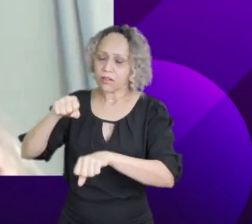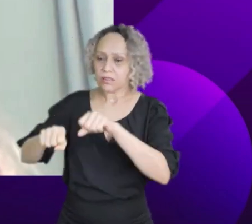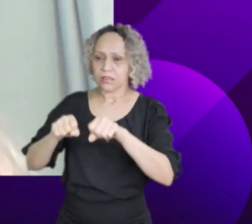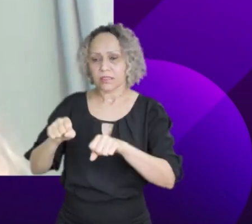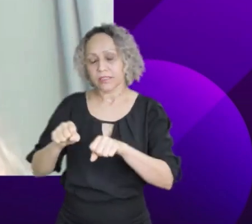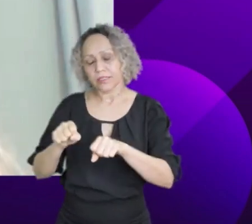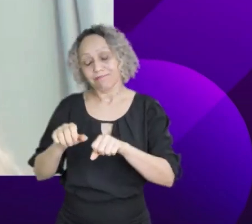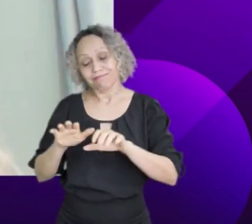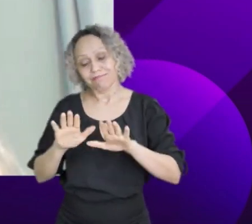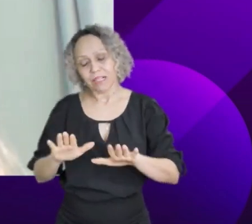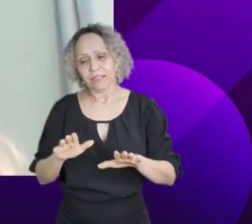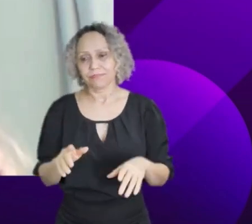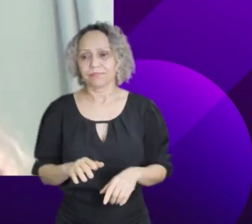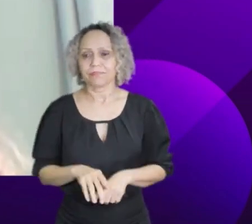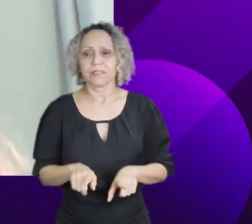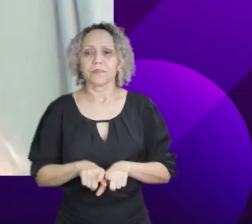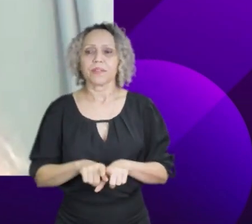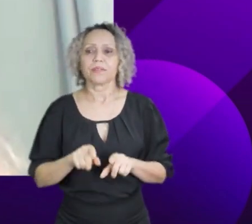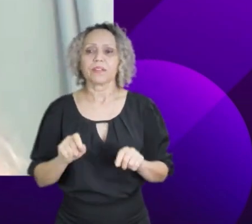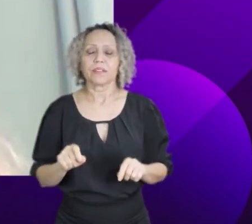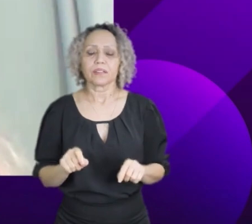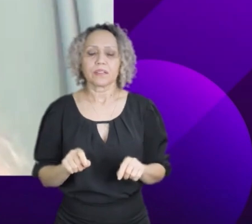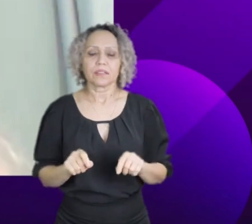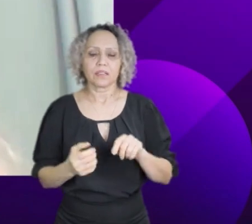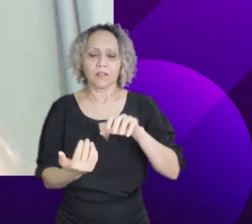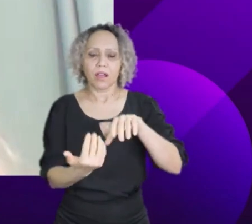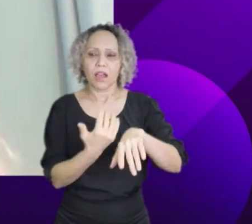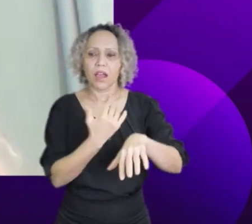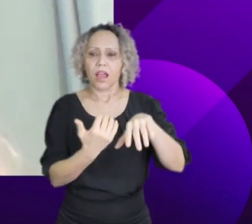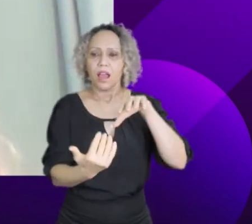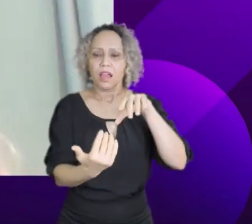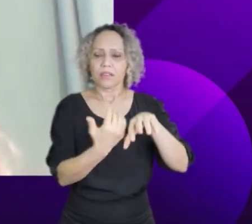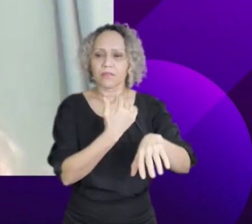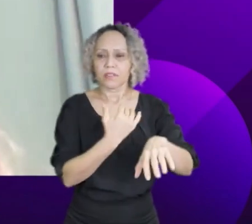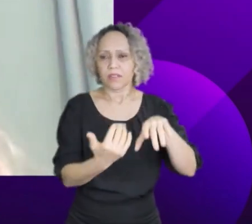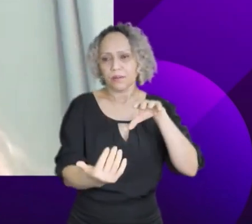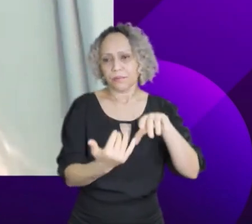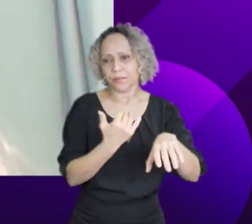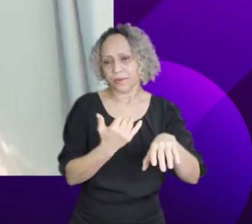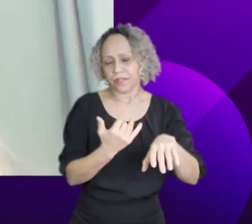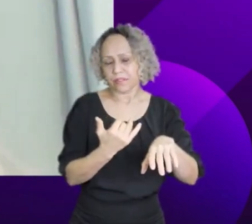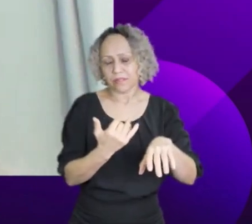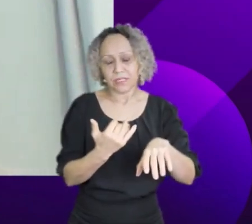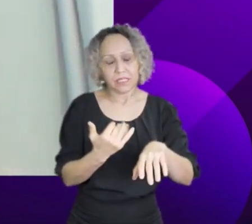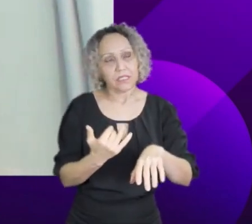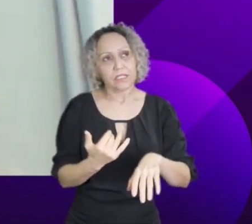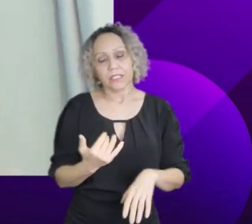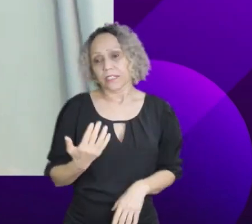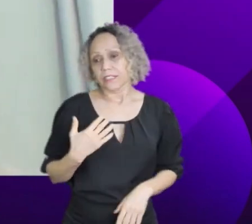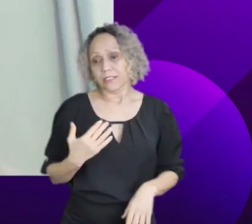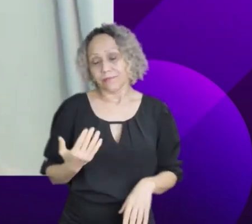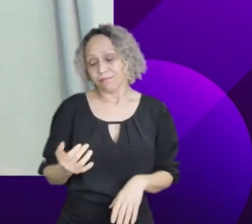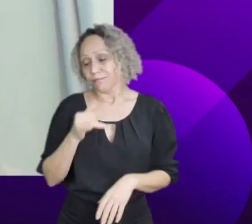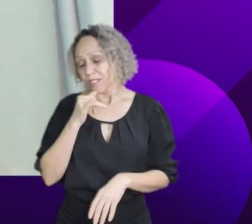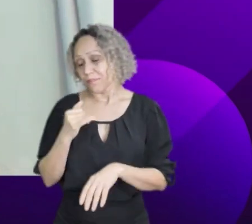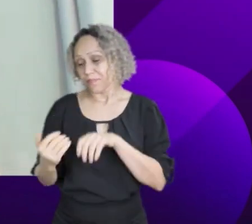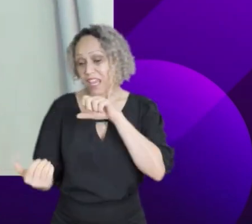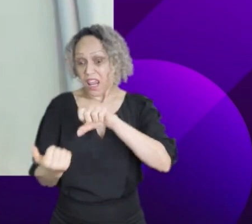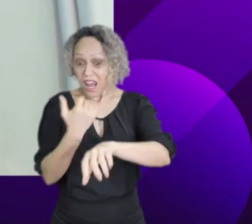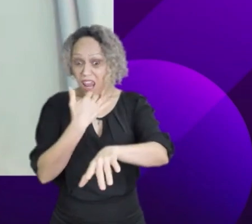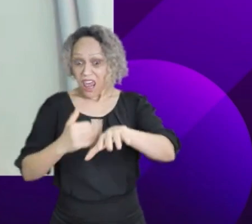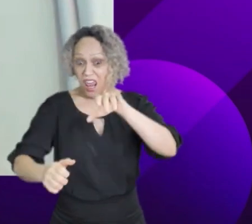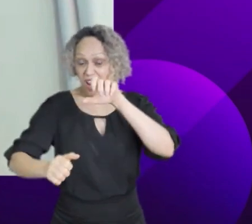ser também exatamente as vias que são mais vantajosas para o comércio, porque elas têm um movimento